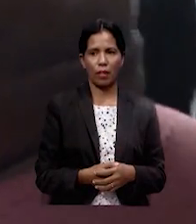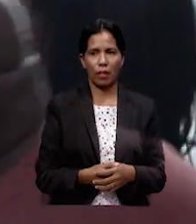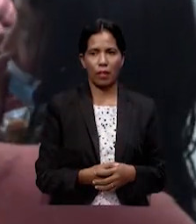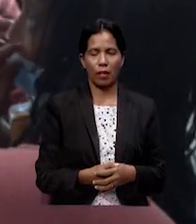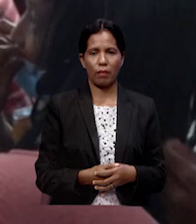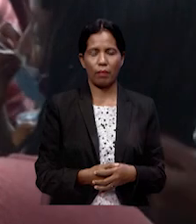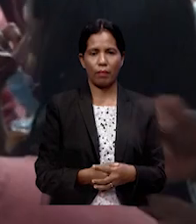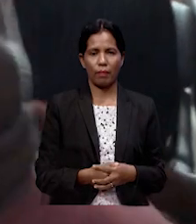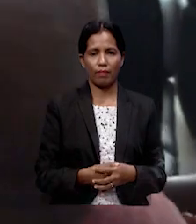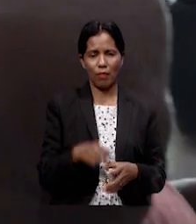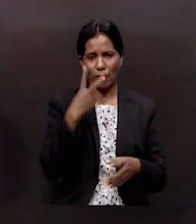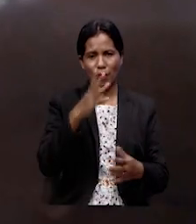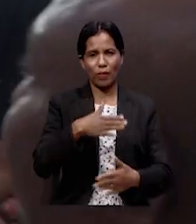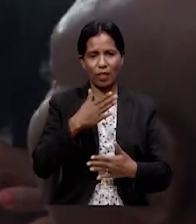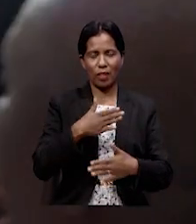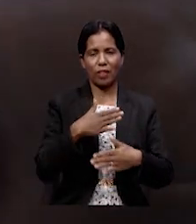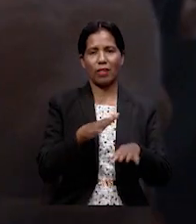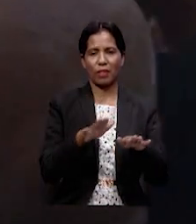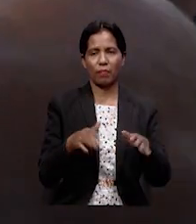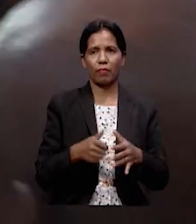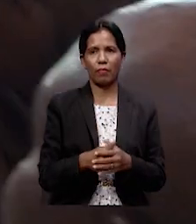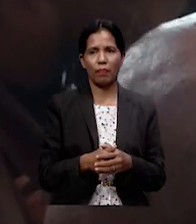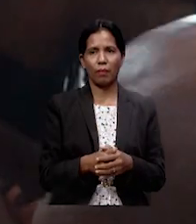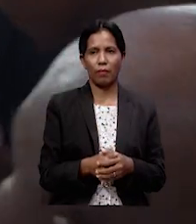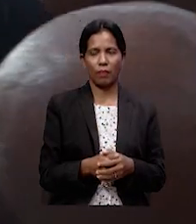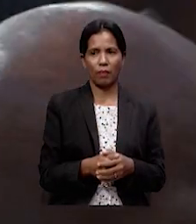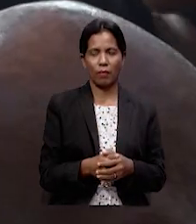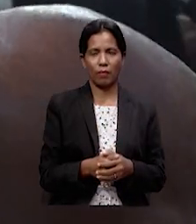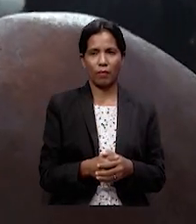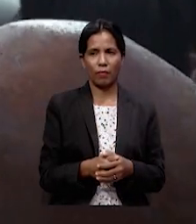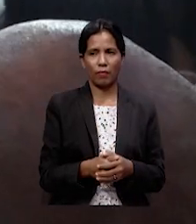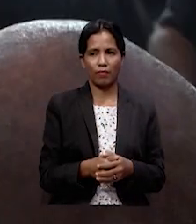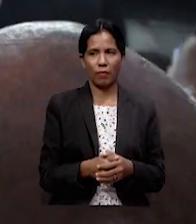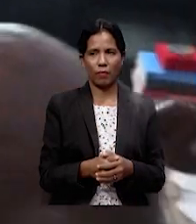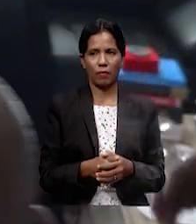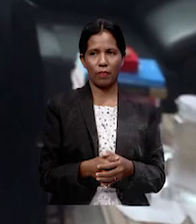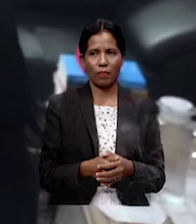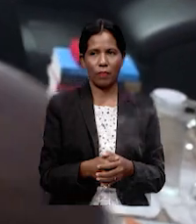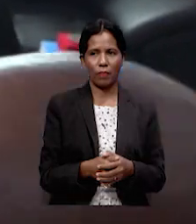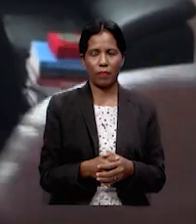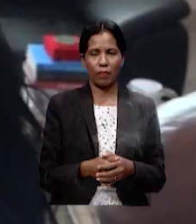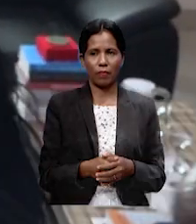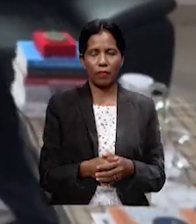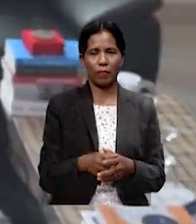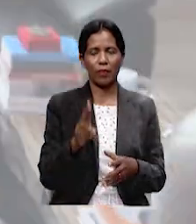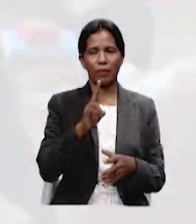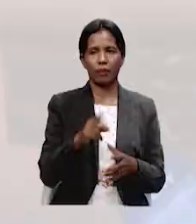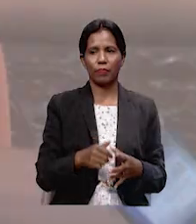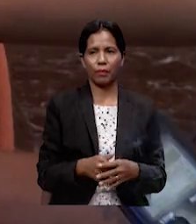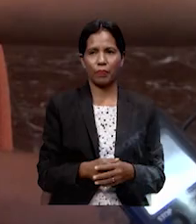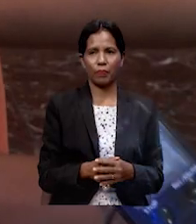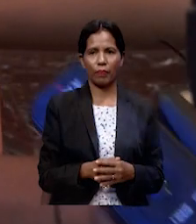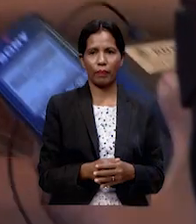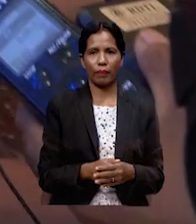contente. Né? O dia de aeroporto... Não, eu já fui falso. Coitado, né? Eu já fui falso. Tudo,